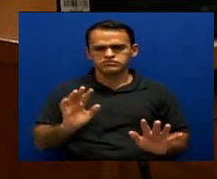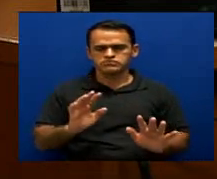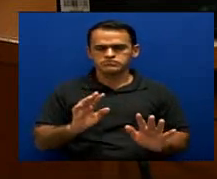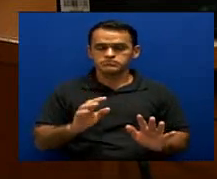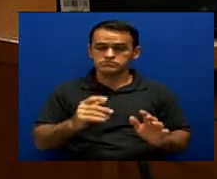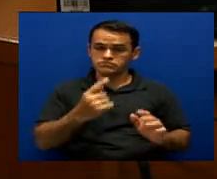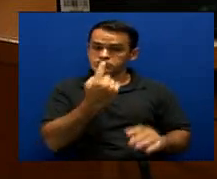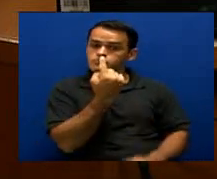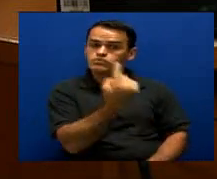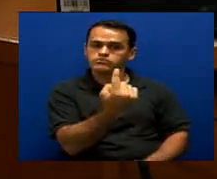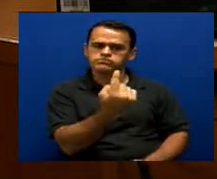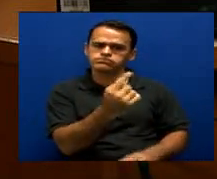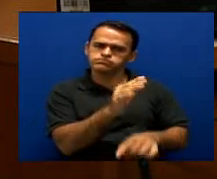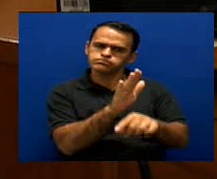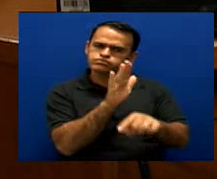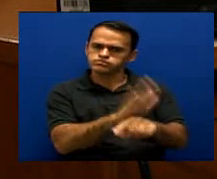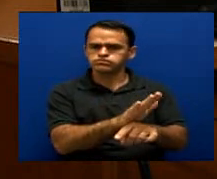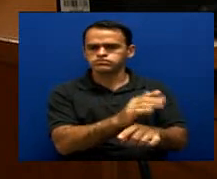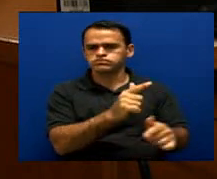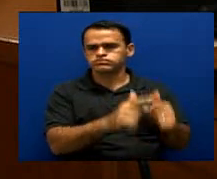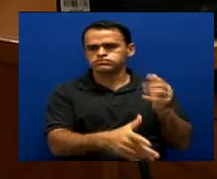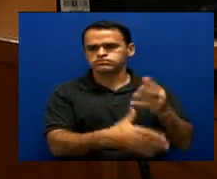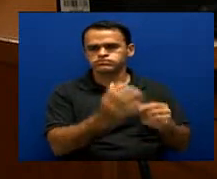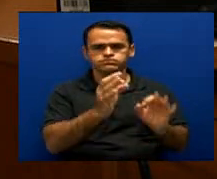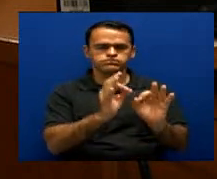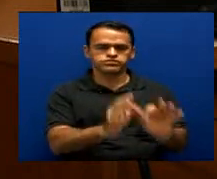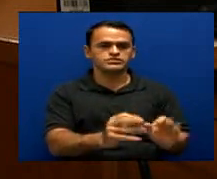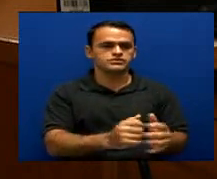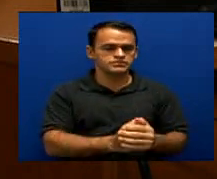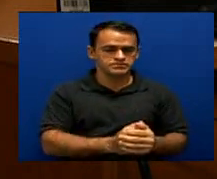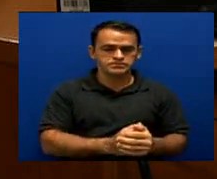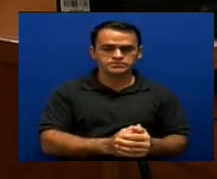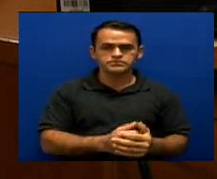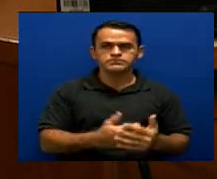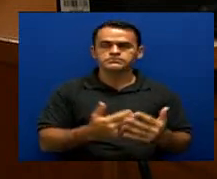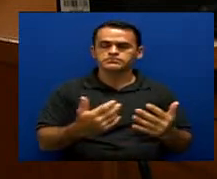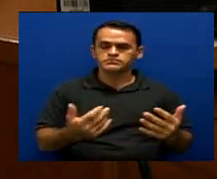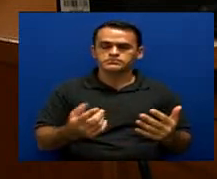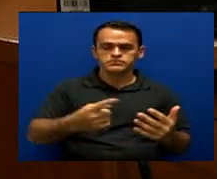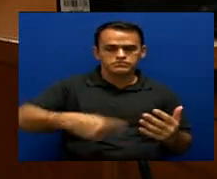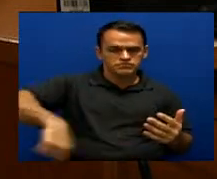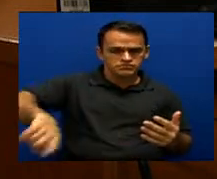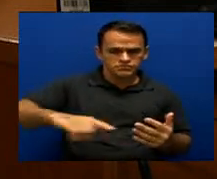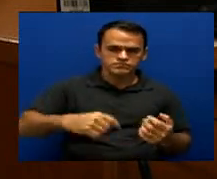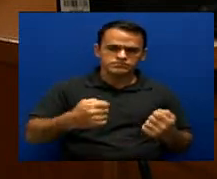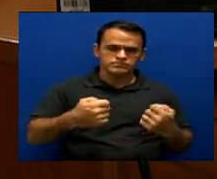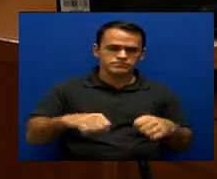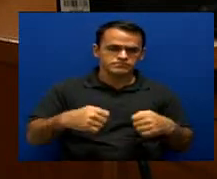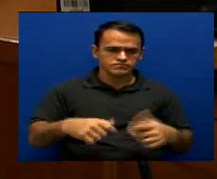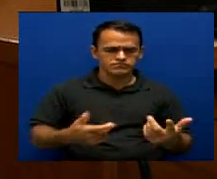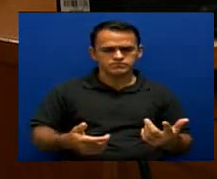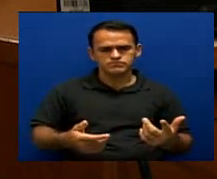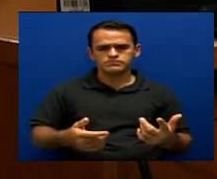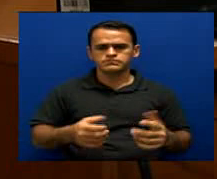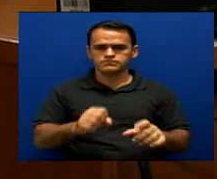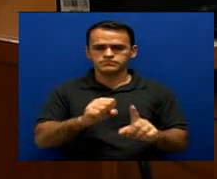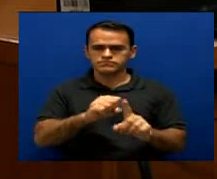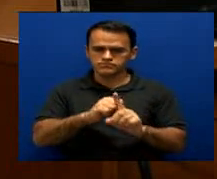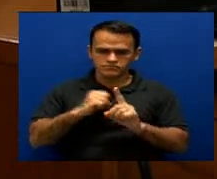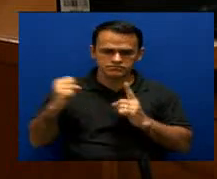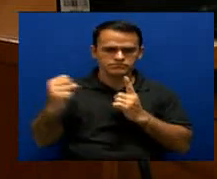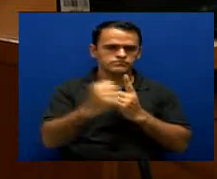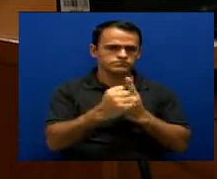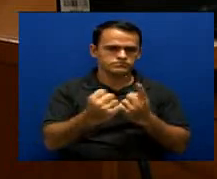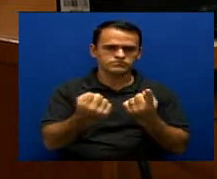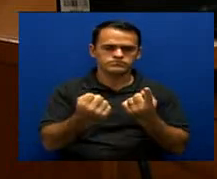pessoa é isso que eu queria ver né então queria reforçar inclusive que nós precisamos de mais controle social de fato mas é